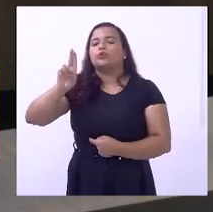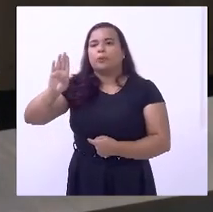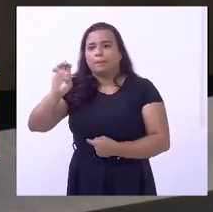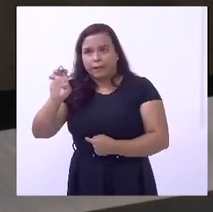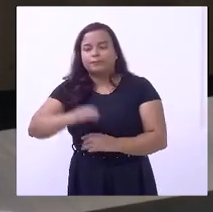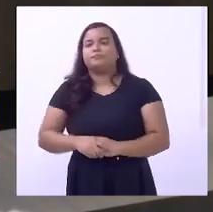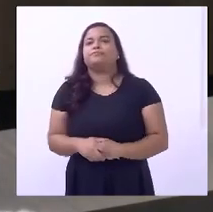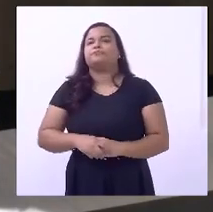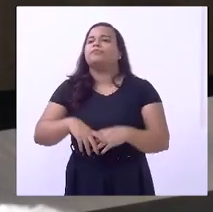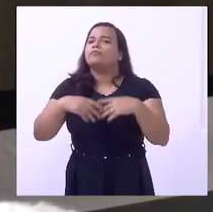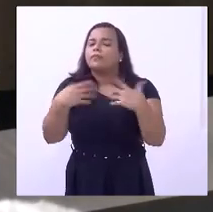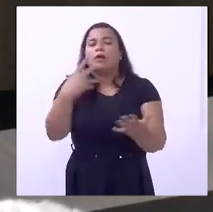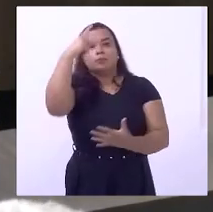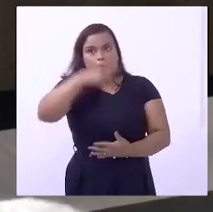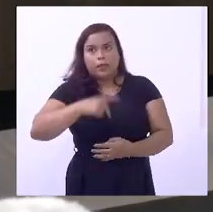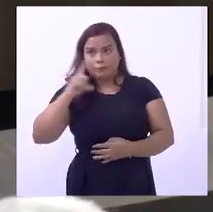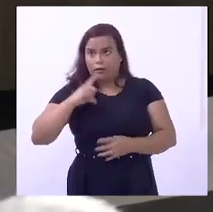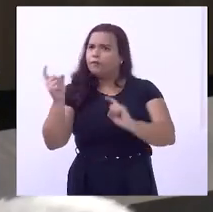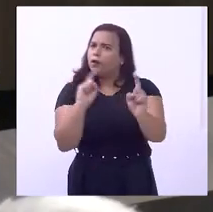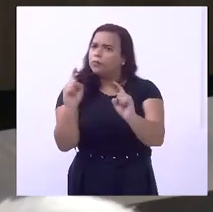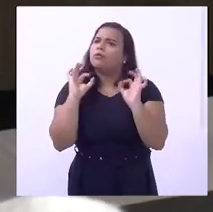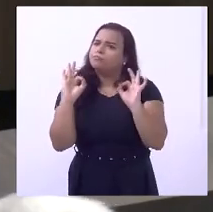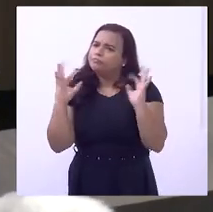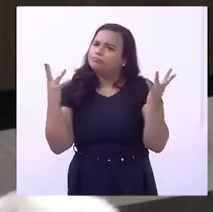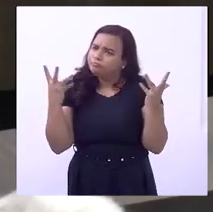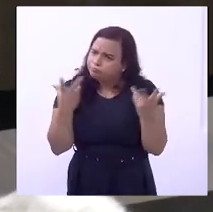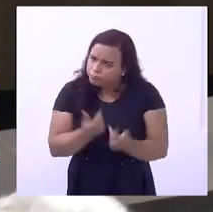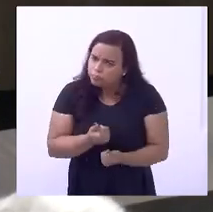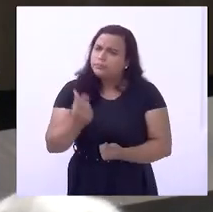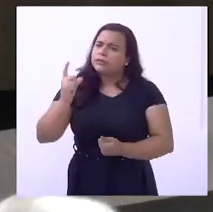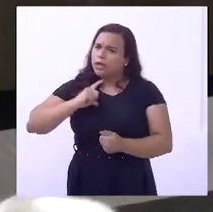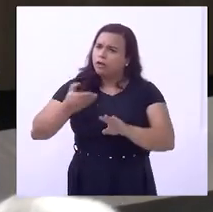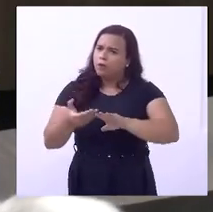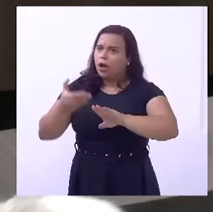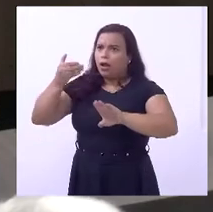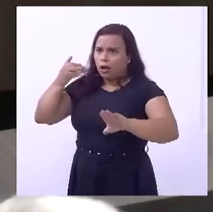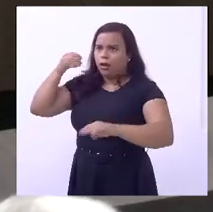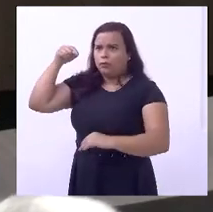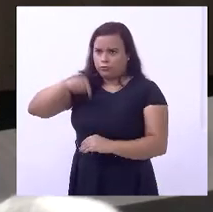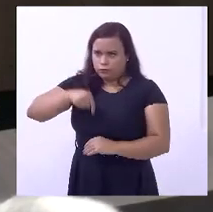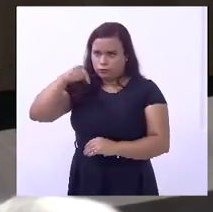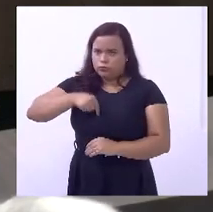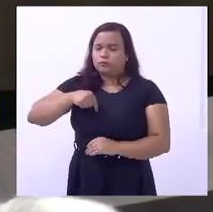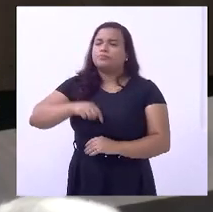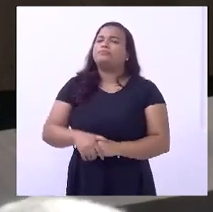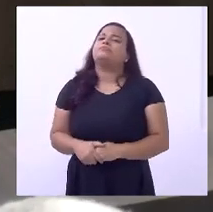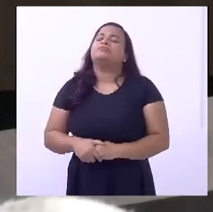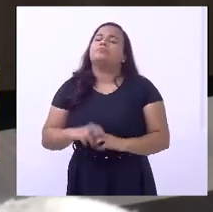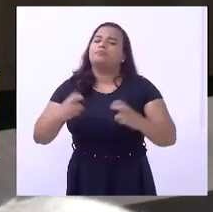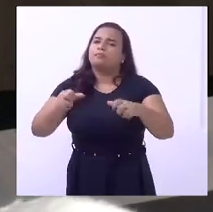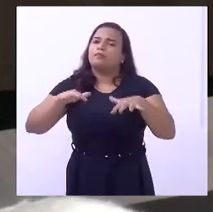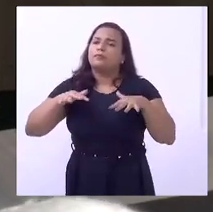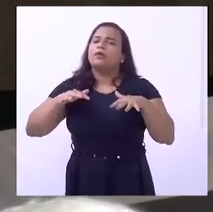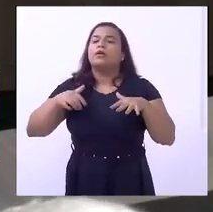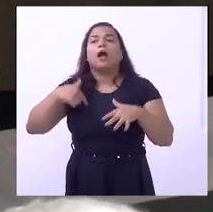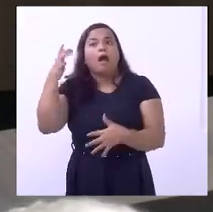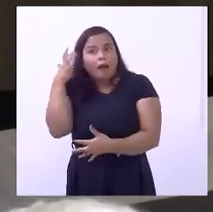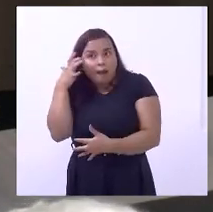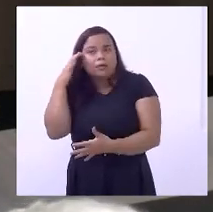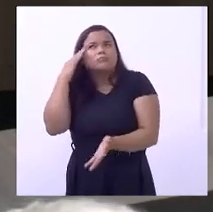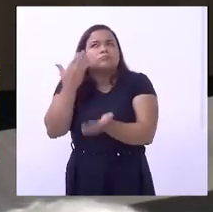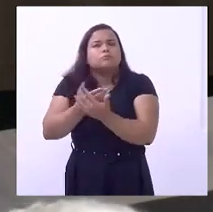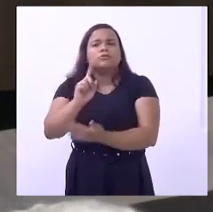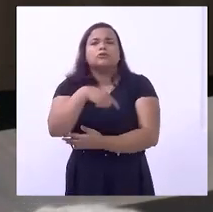uma boa reunião que antecedeu o nosso plenário e creio que nós conseguimos